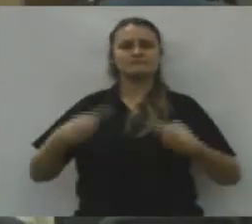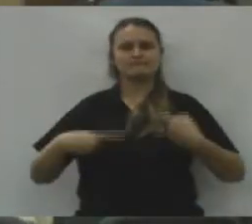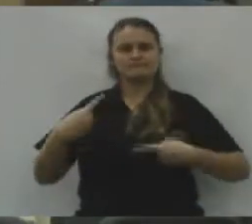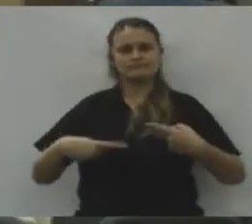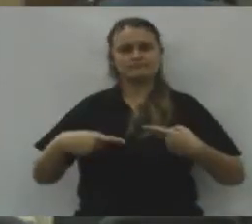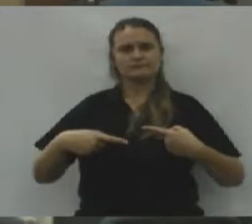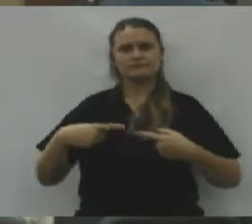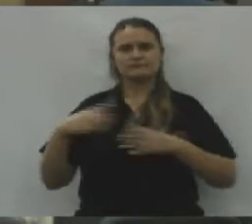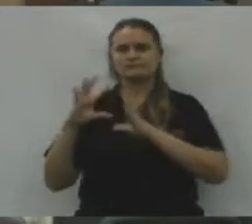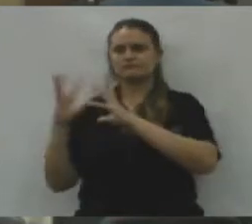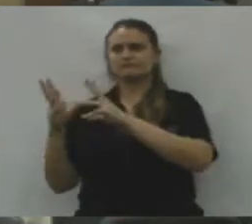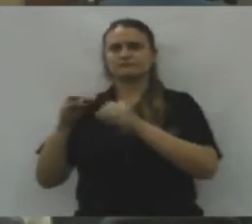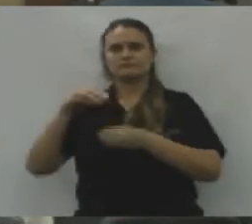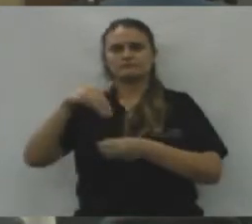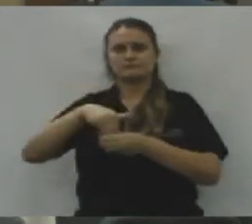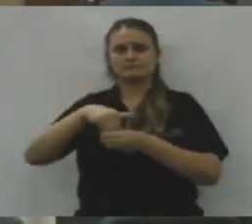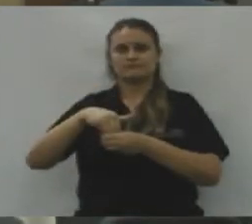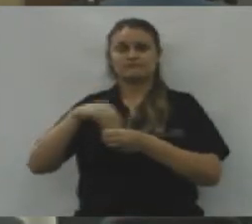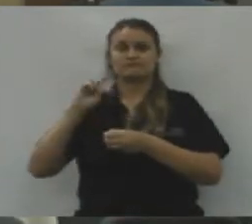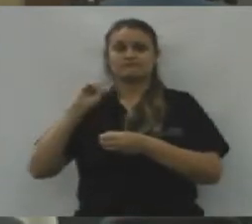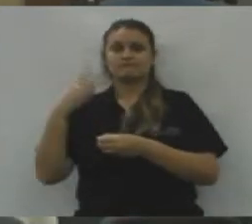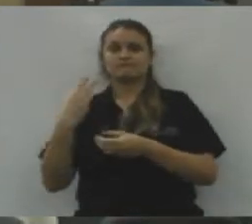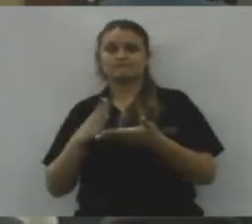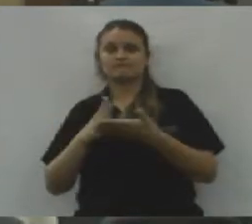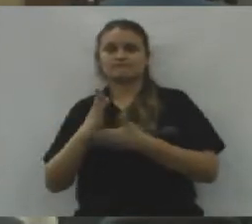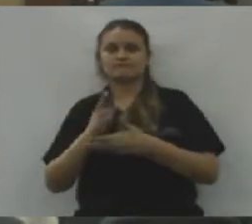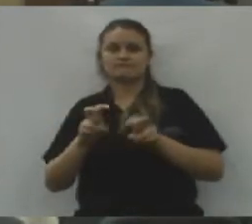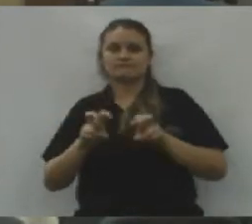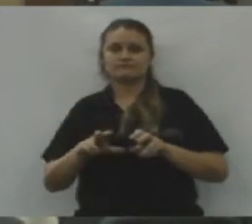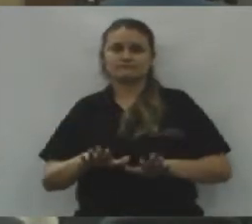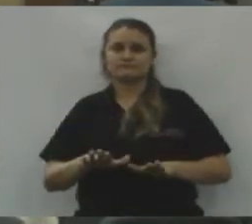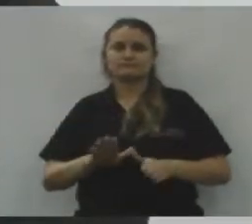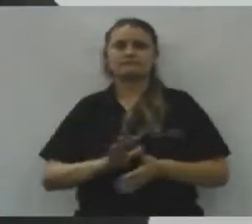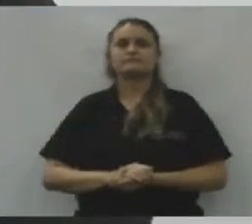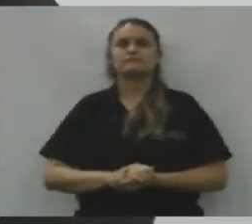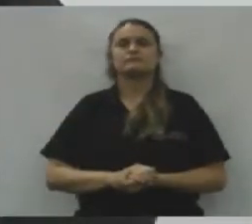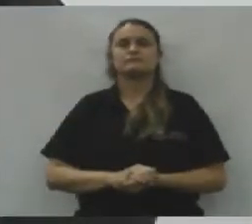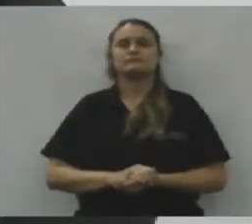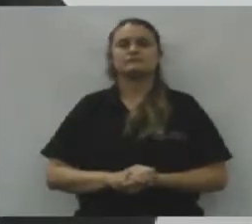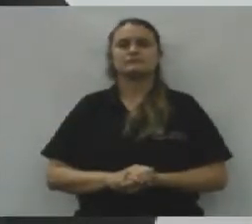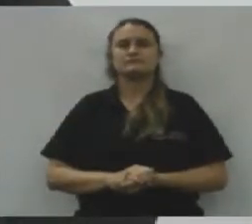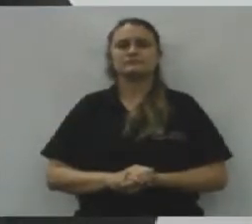Em votação, senhores vereadores que aprovam, permaneçam como estão.